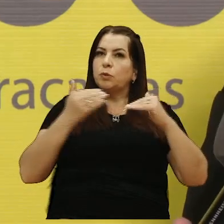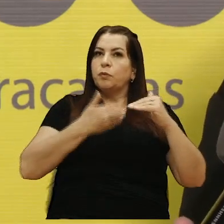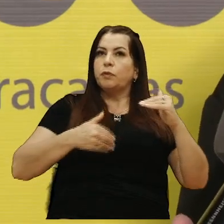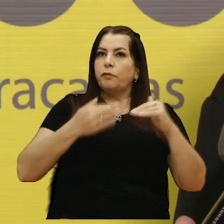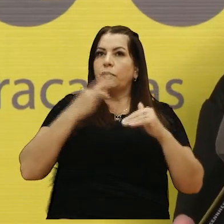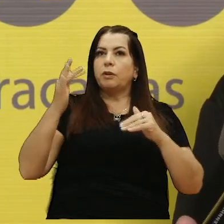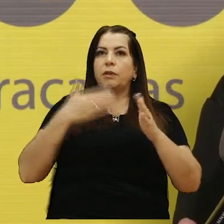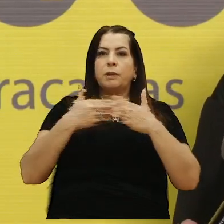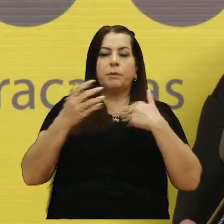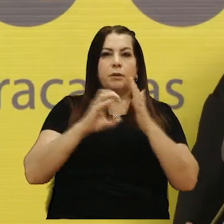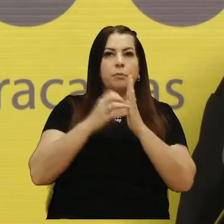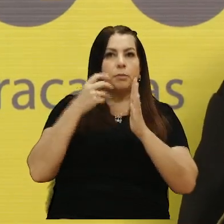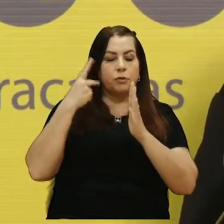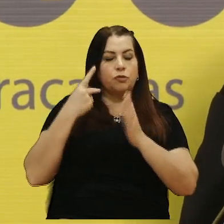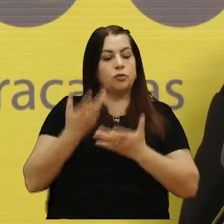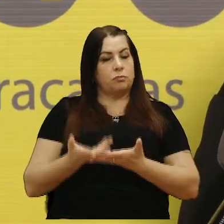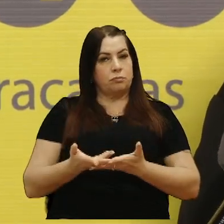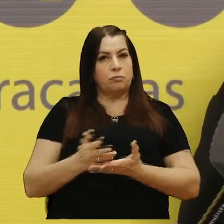independente de partido.